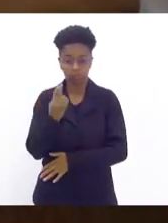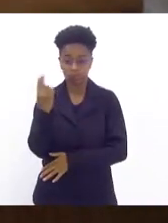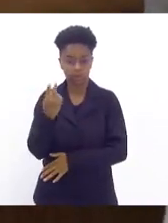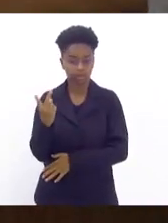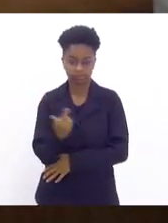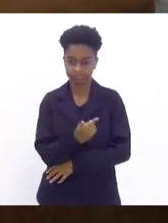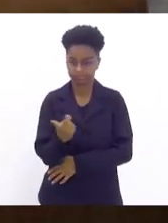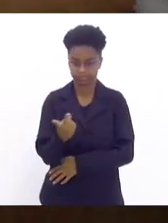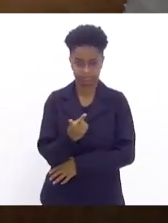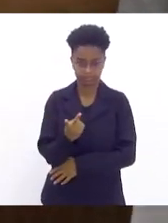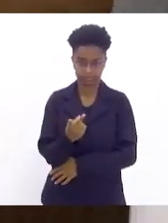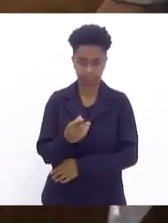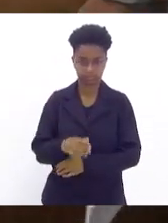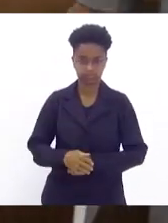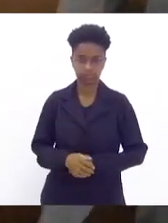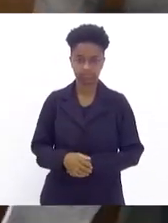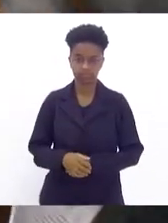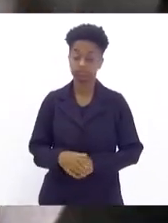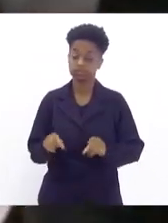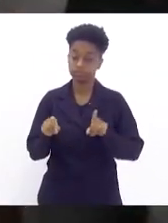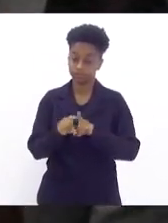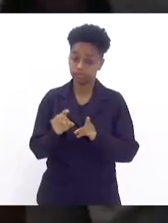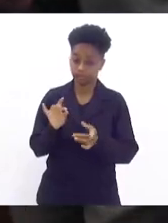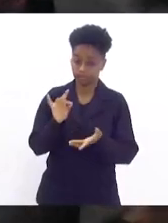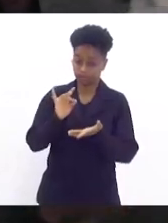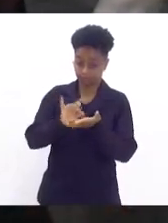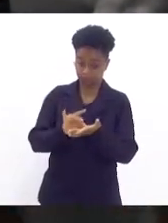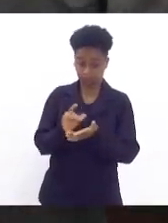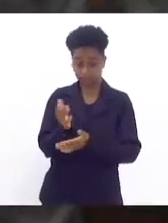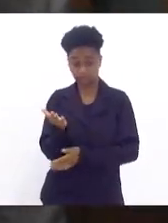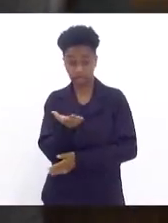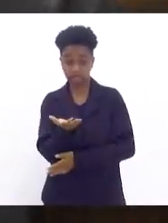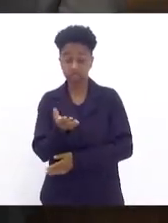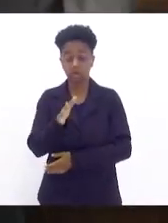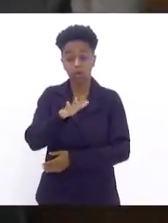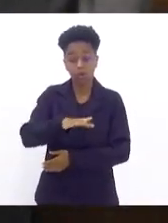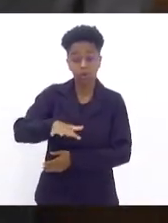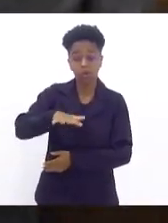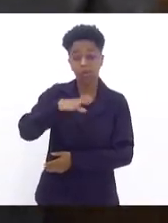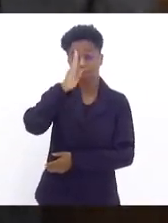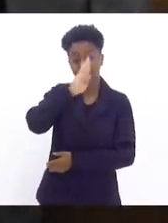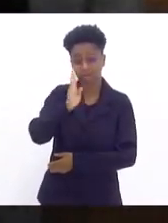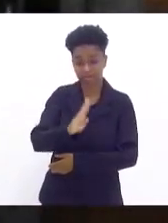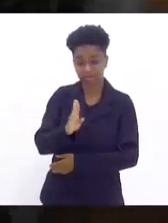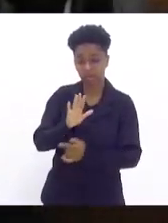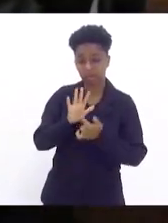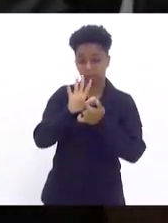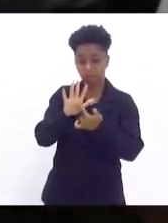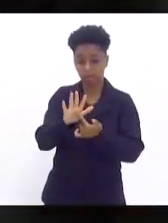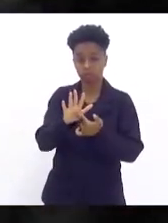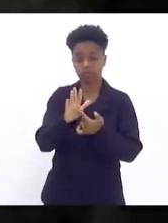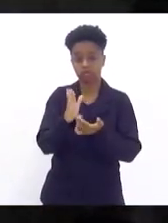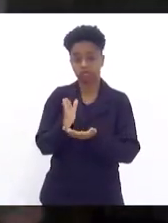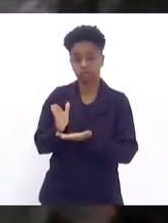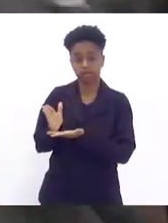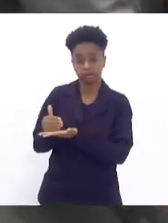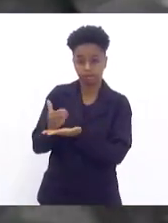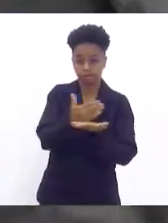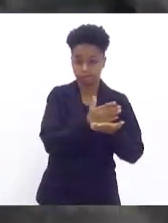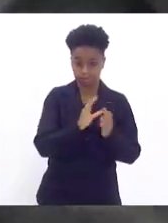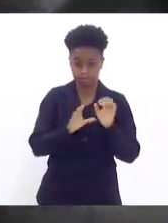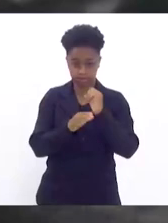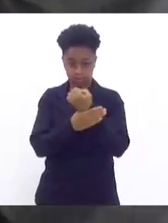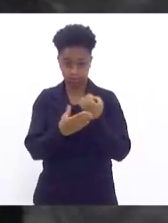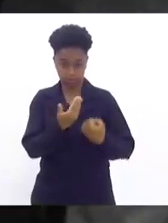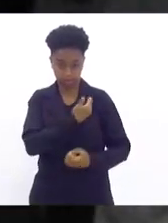os dois falamos de uma realidade onde o Brasil segundo anuário da Segurança Pública é